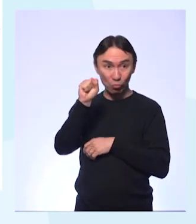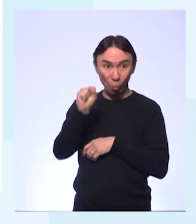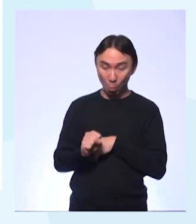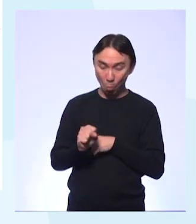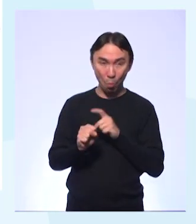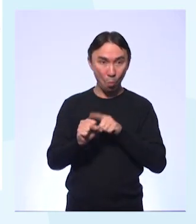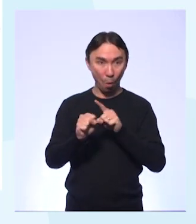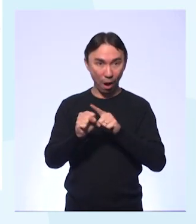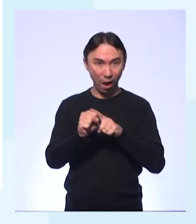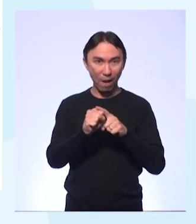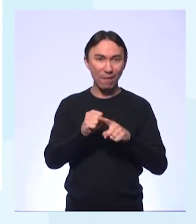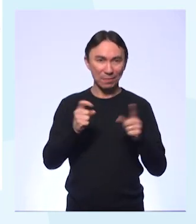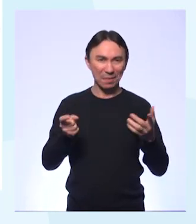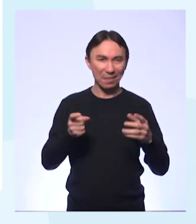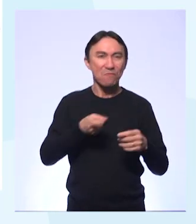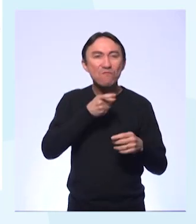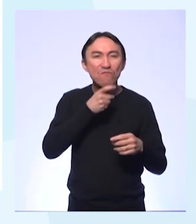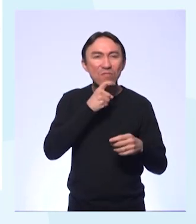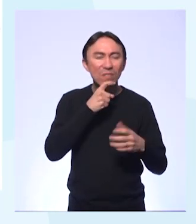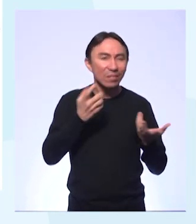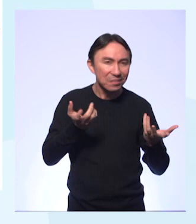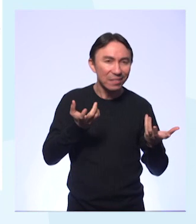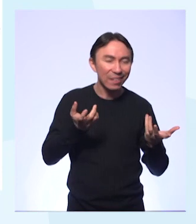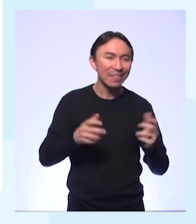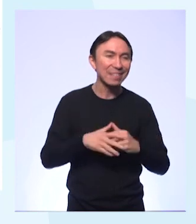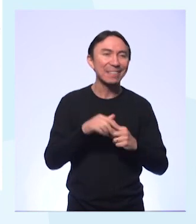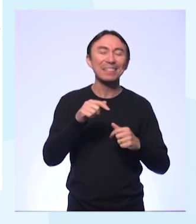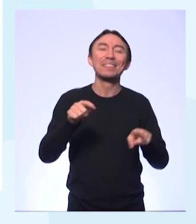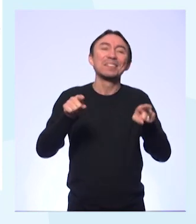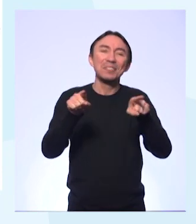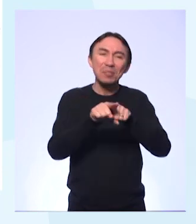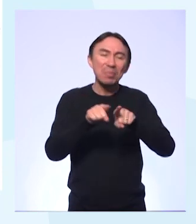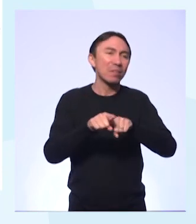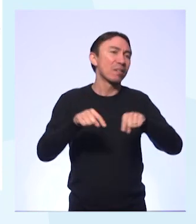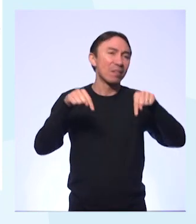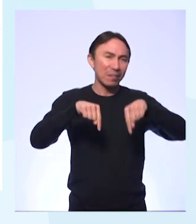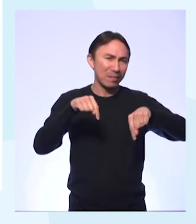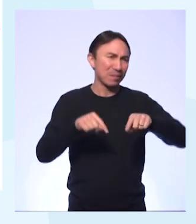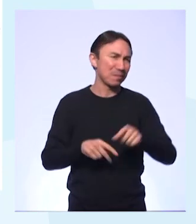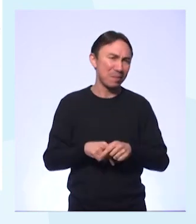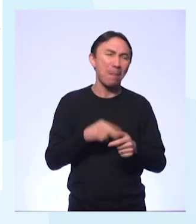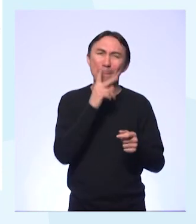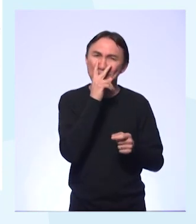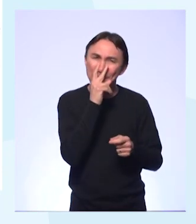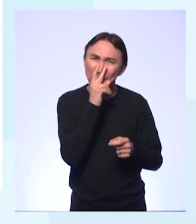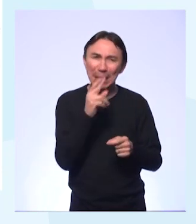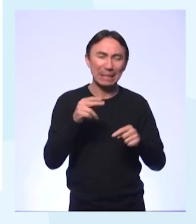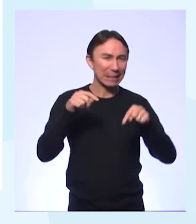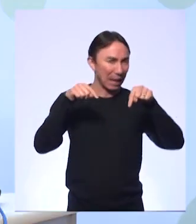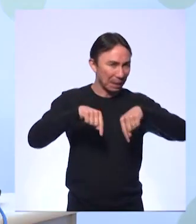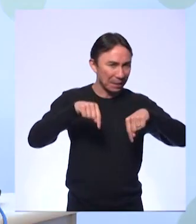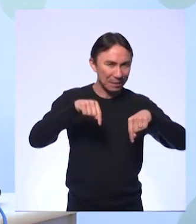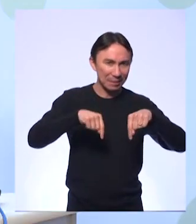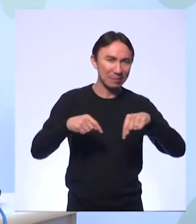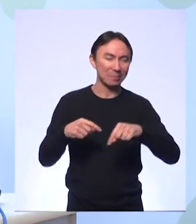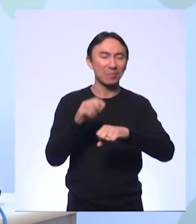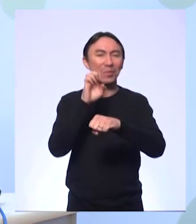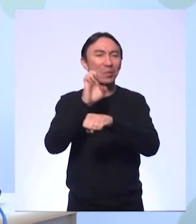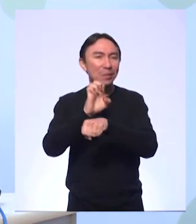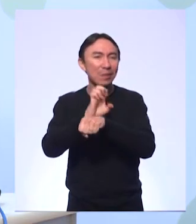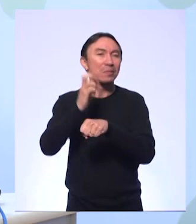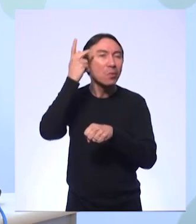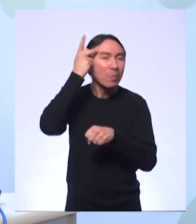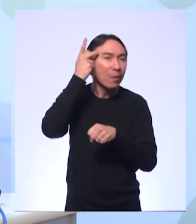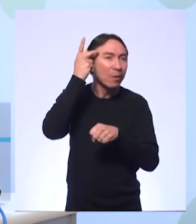escassez de chuva, bem poucas chuvas, como acontece aqui, por exemplo, no estado de São Paulo, né? A gente tem lá chuvas abundantes no